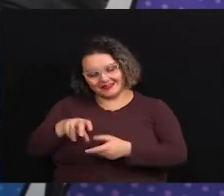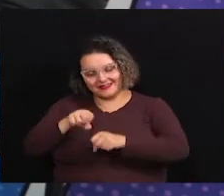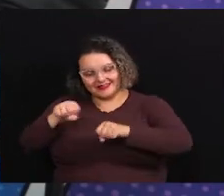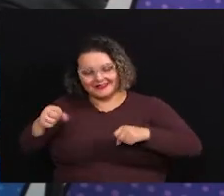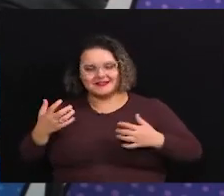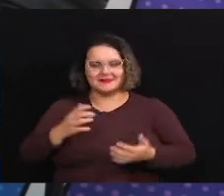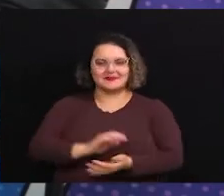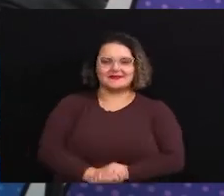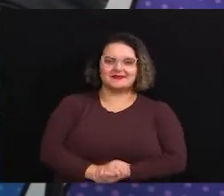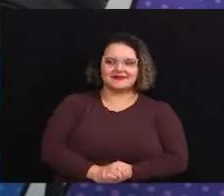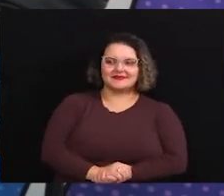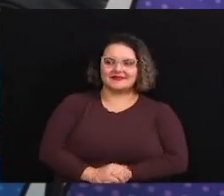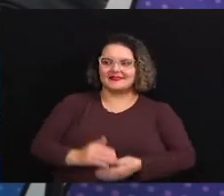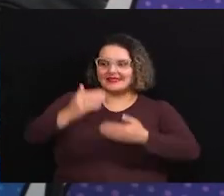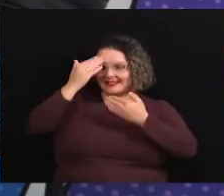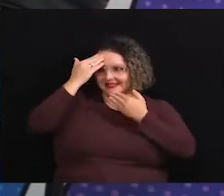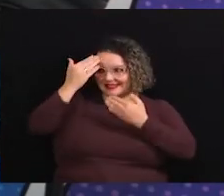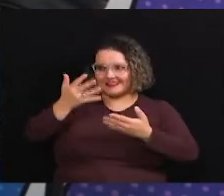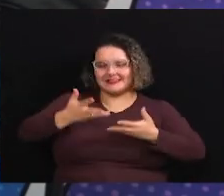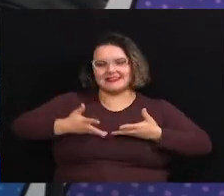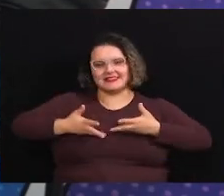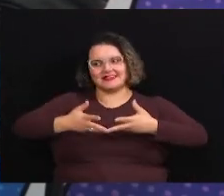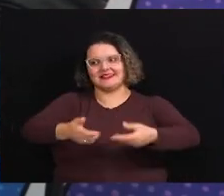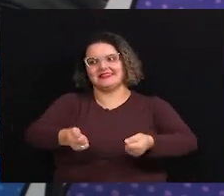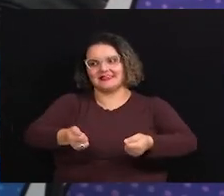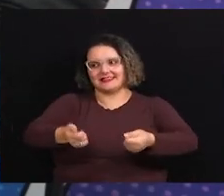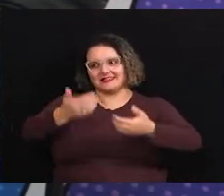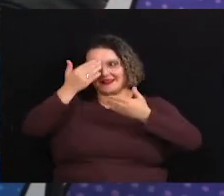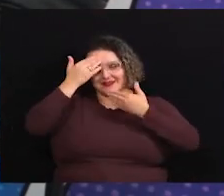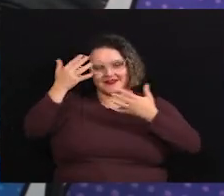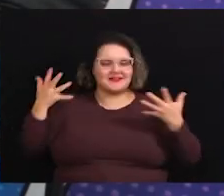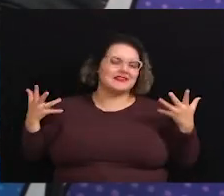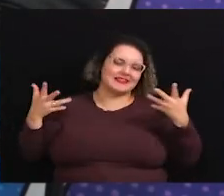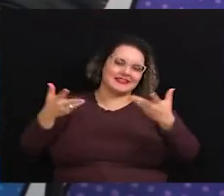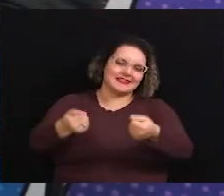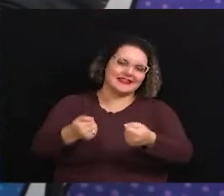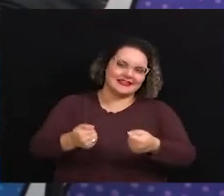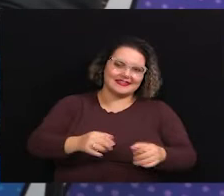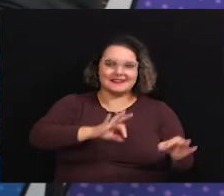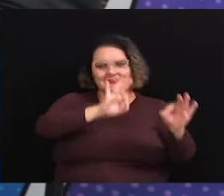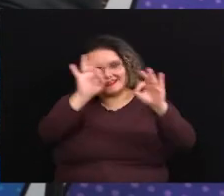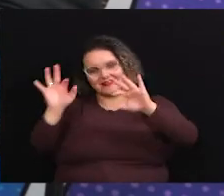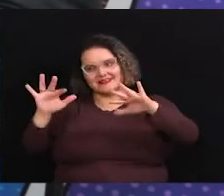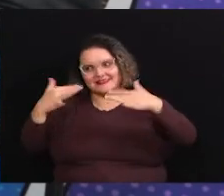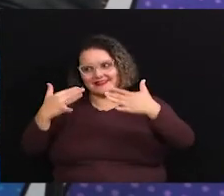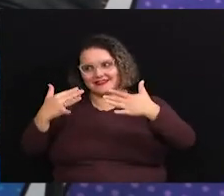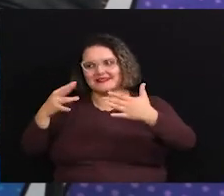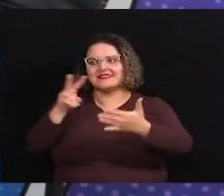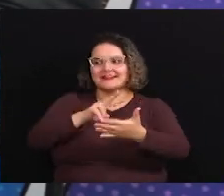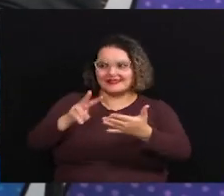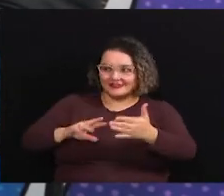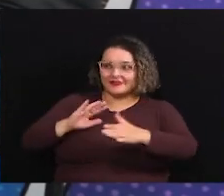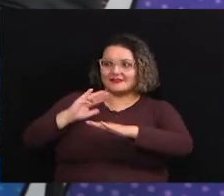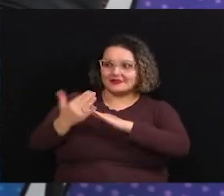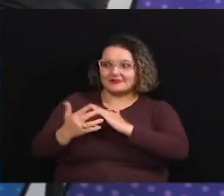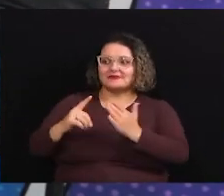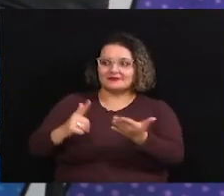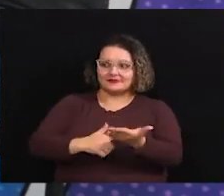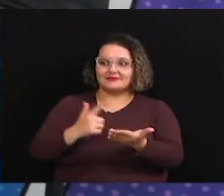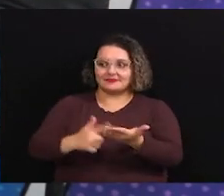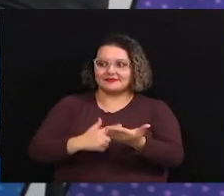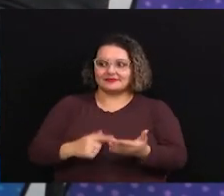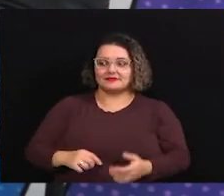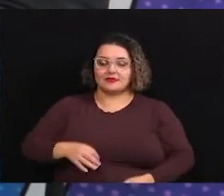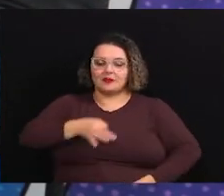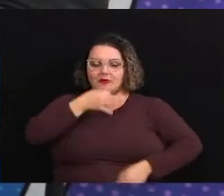Universo Épico. Muito obrigada pelo convite e obrigado a todo mundo, né, que está aqui assistindo. Leiam o Bairro dos Corvos Elétricos, gente, até para